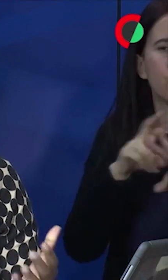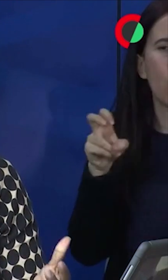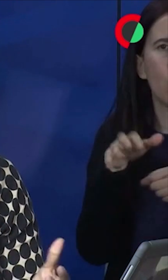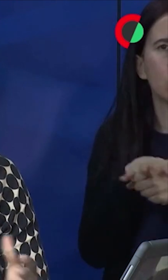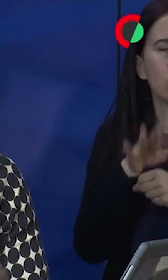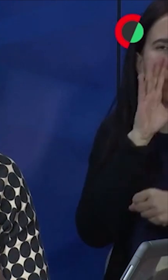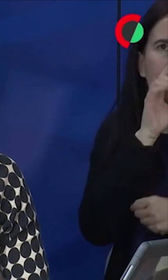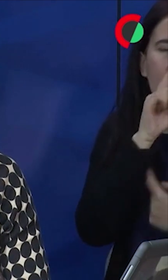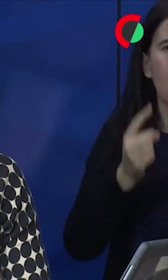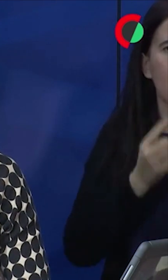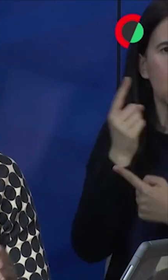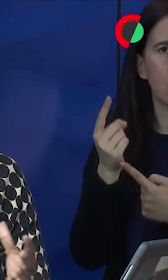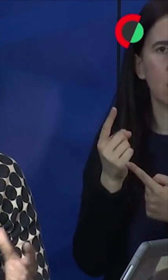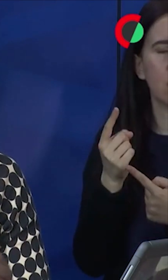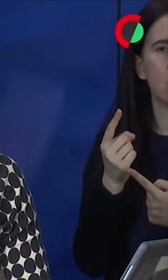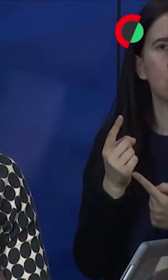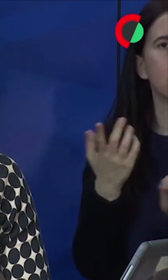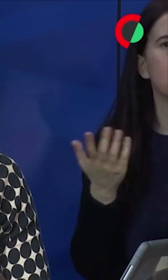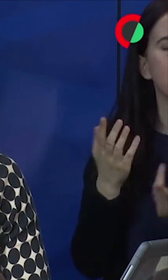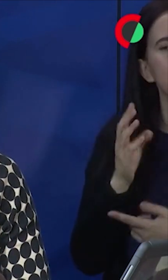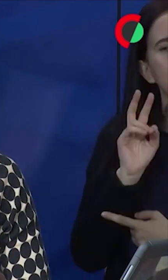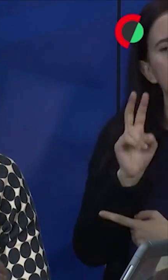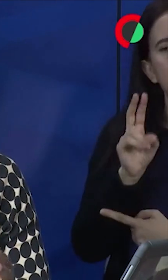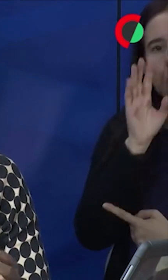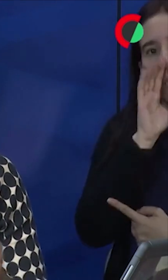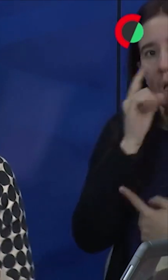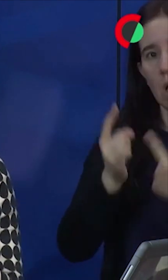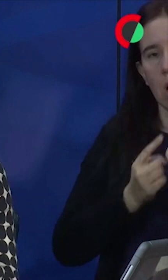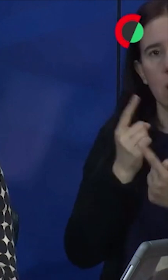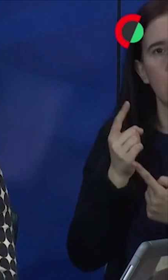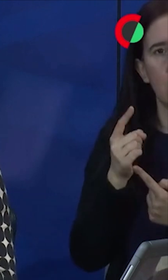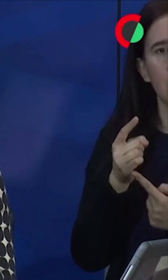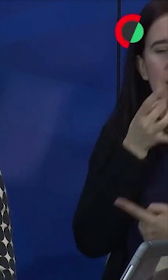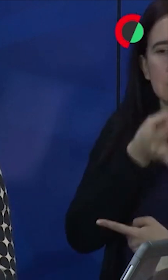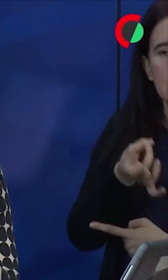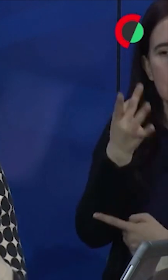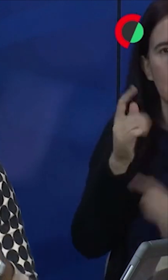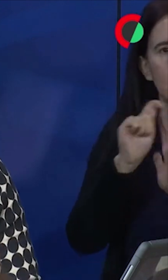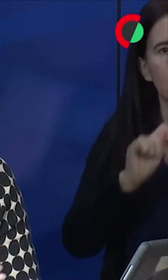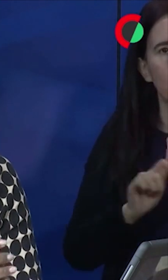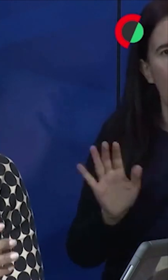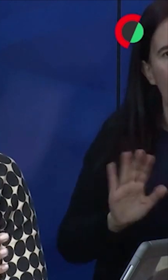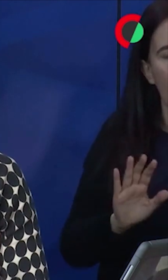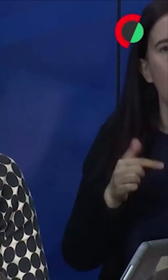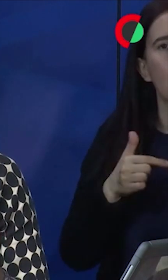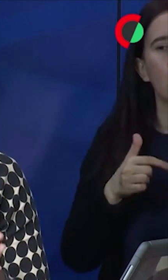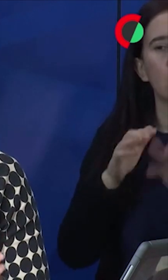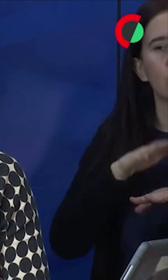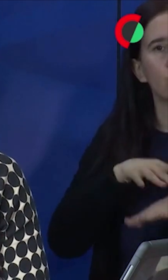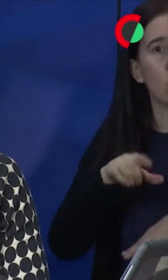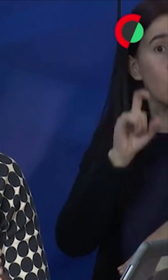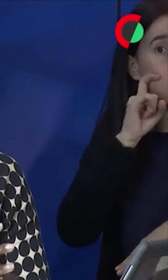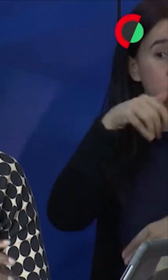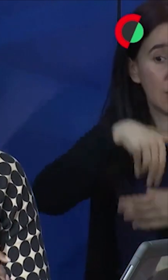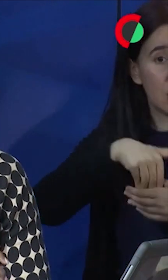em que alguém se considere que alguém não deve beneficiar deste estatuto por razões que se prendam com a